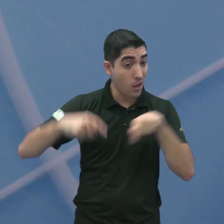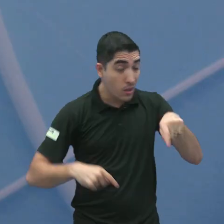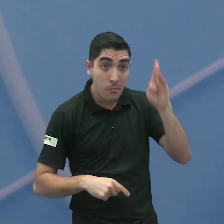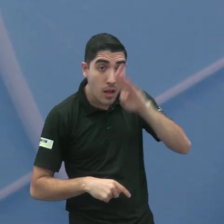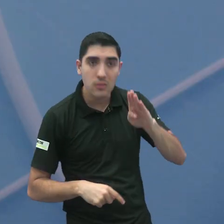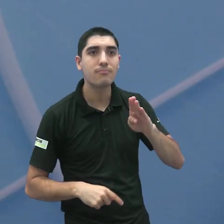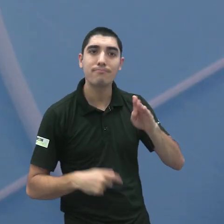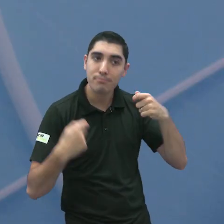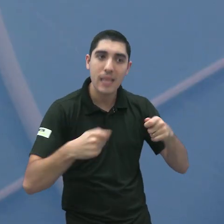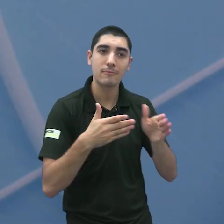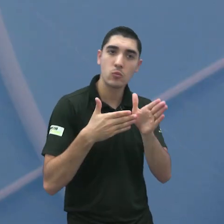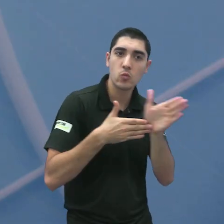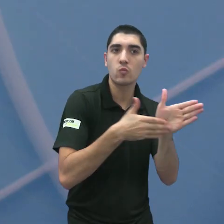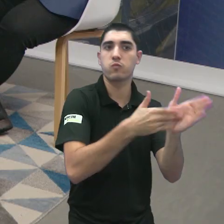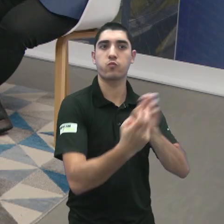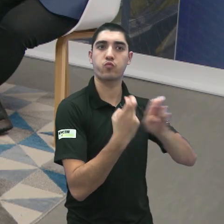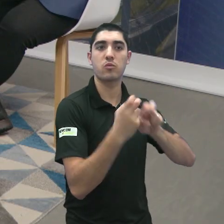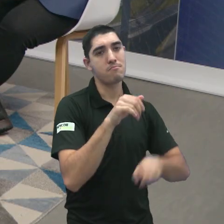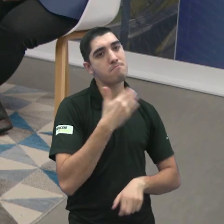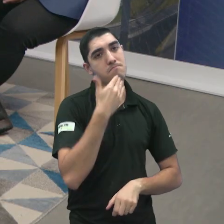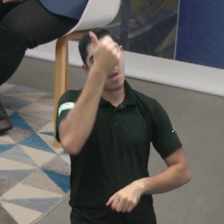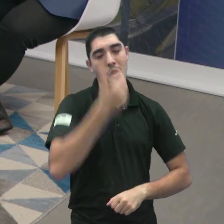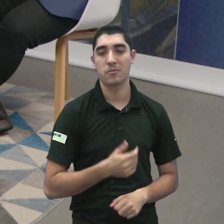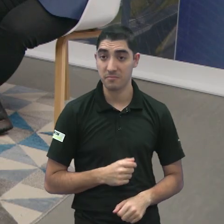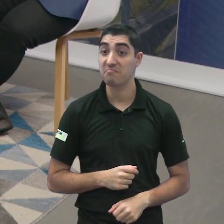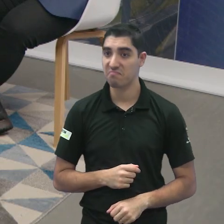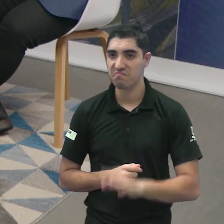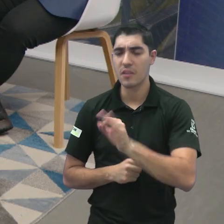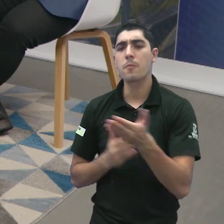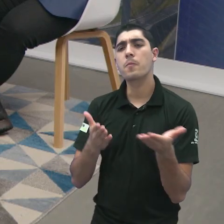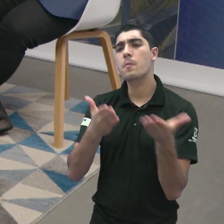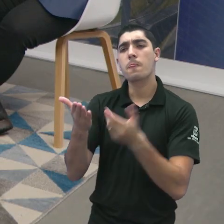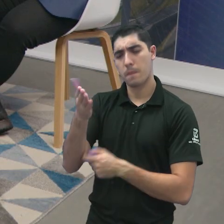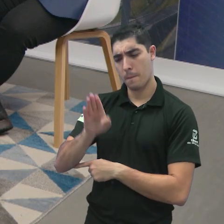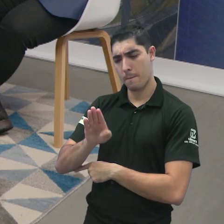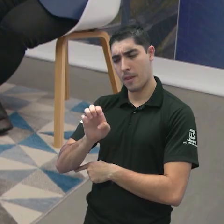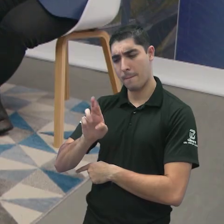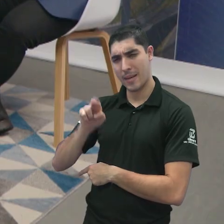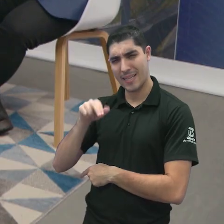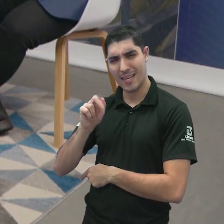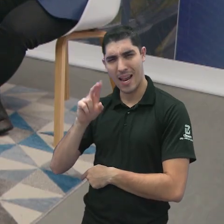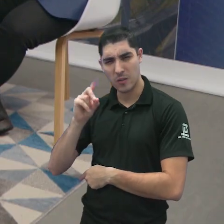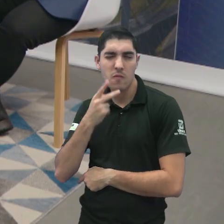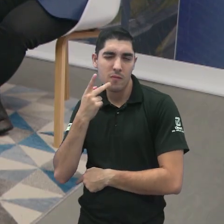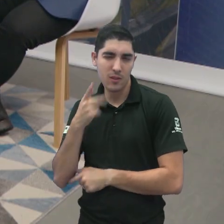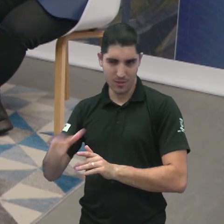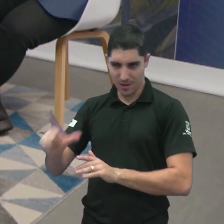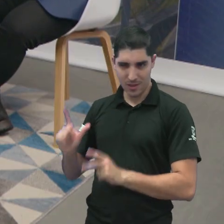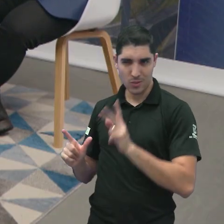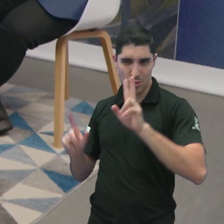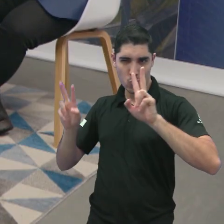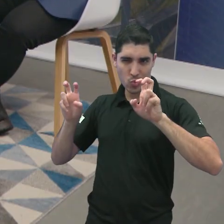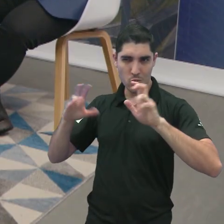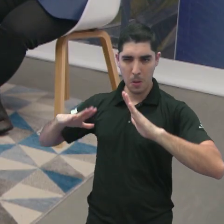é muito importante, né? Com certeza. Bernardo, você é especialista em trânsito, né? A gente falou aqui de acidentes. Voltando nesse